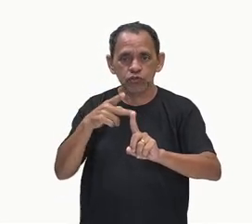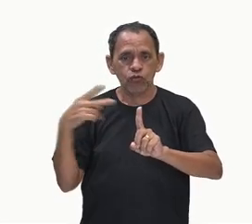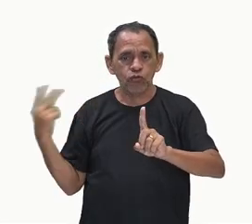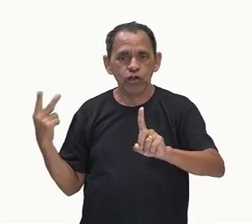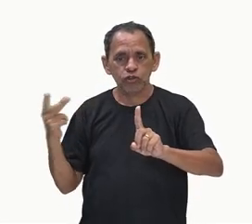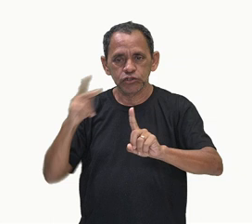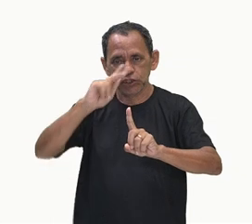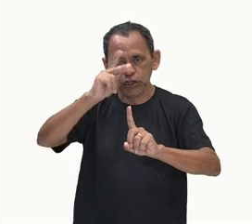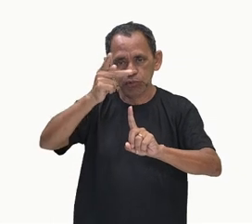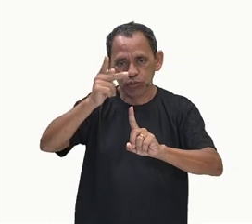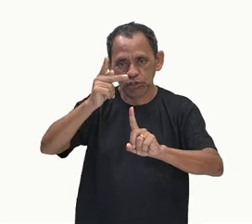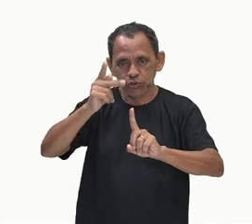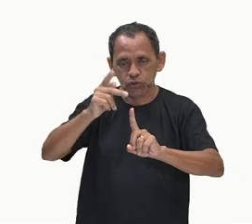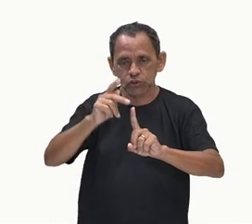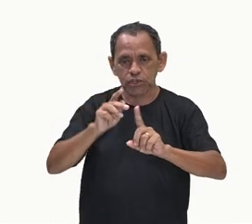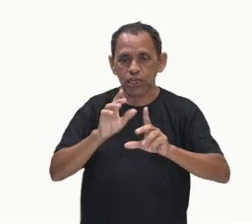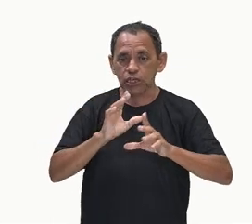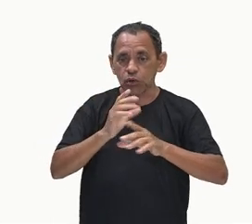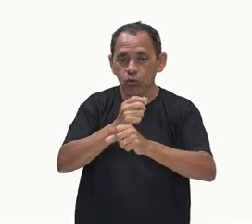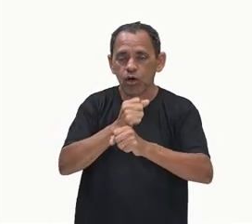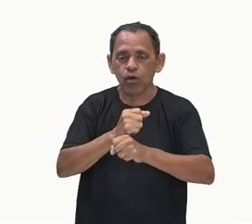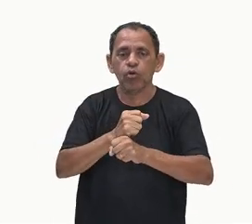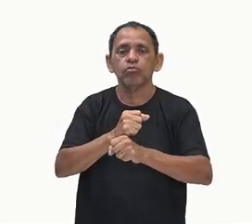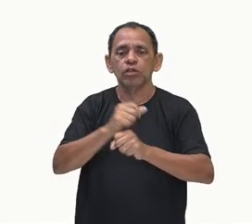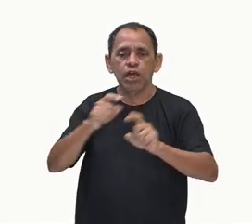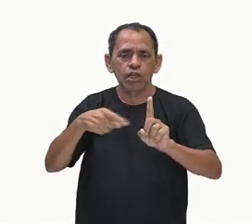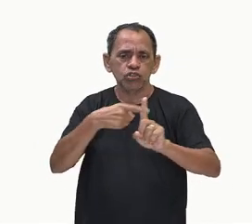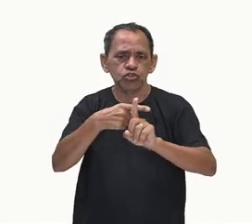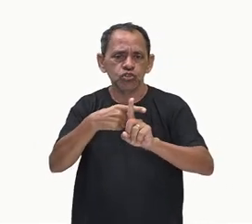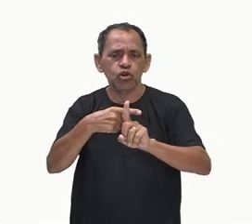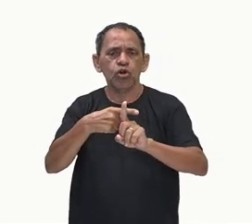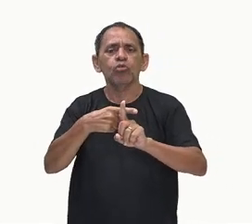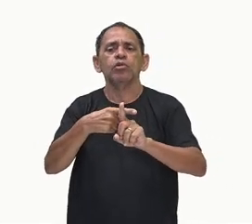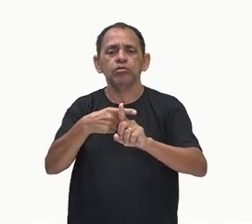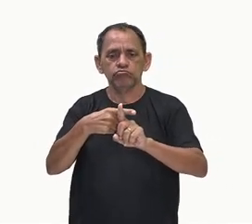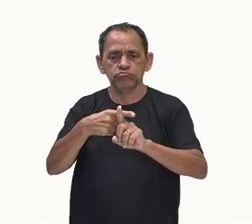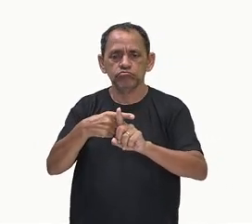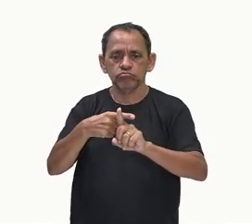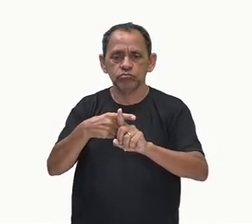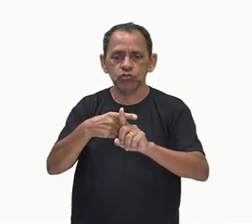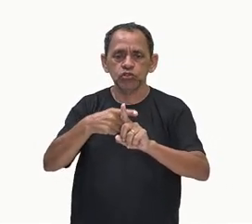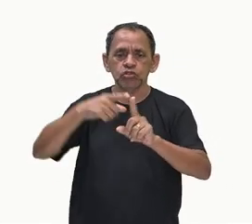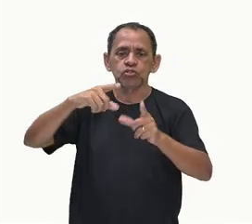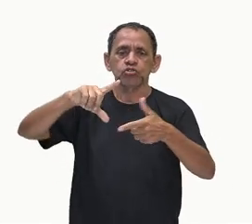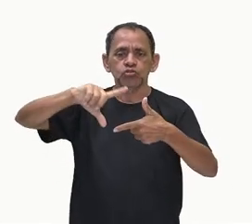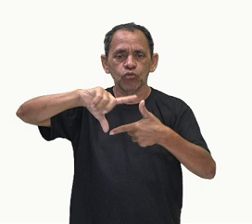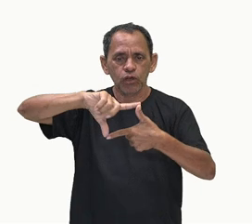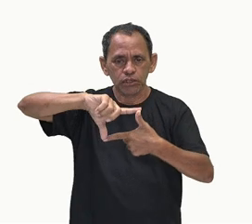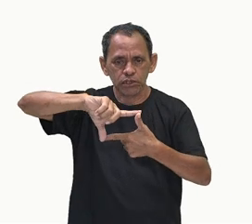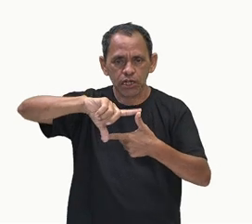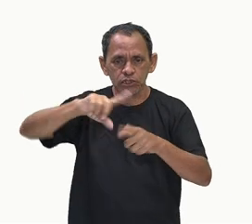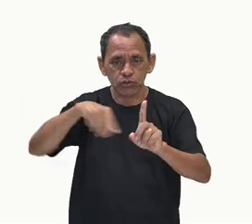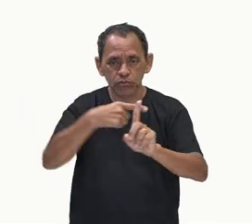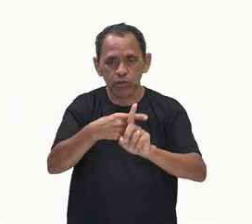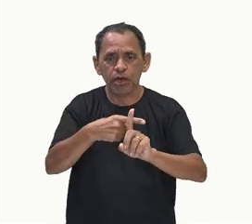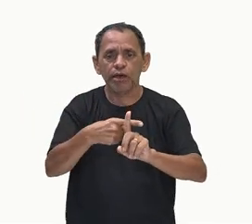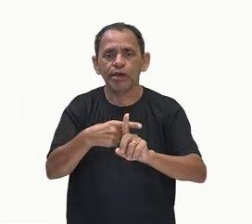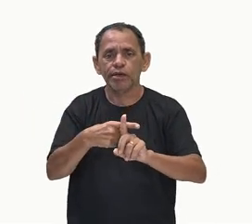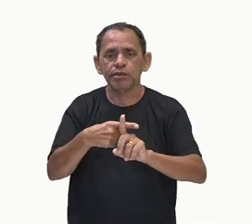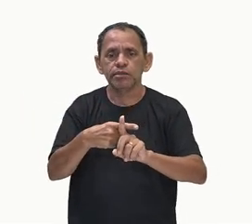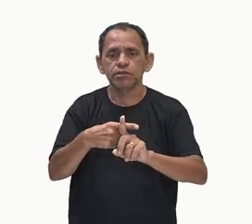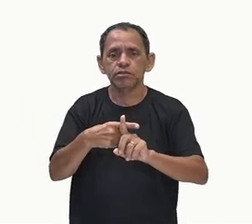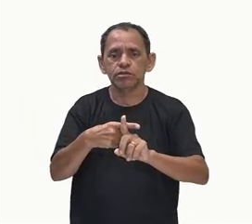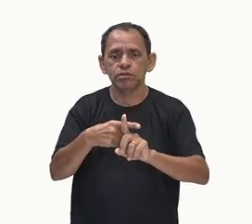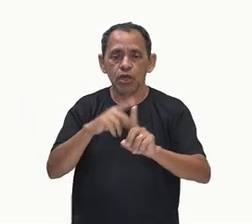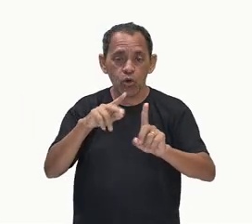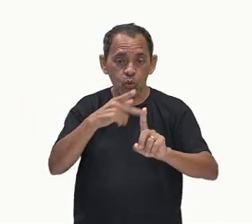igual à soma dos quadrados dos catetos ou seja 4 qu que é 16 +